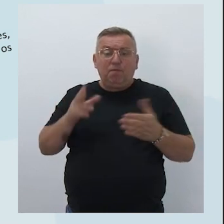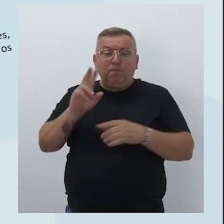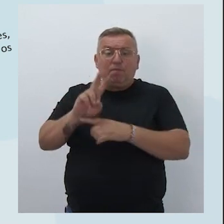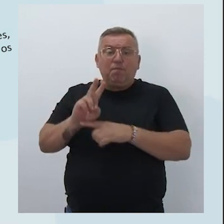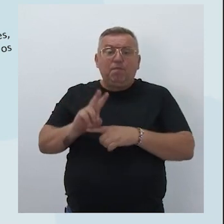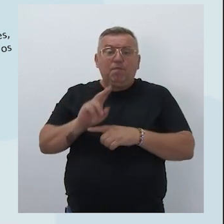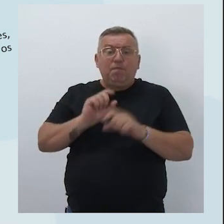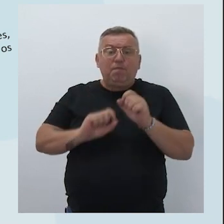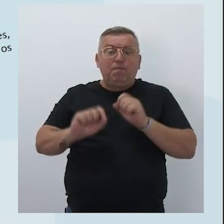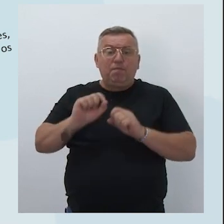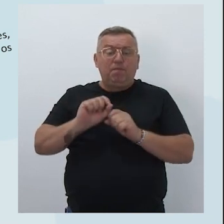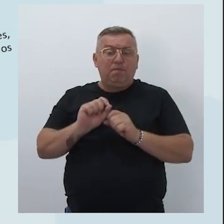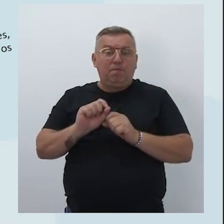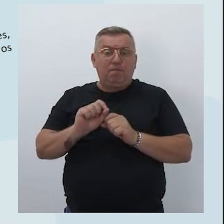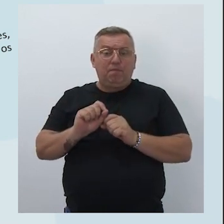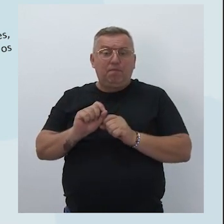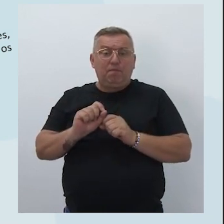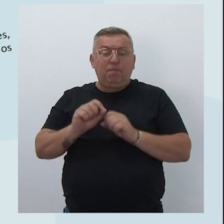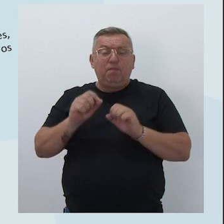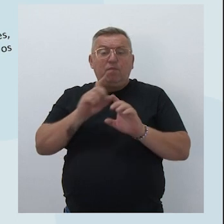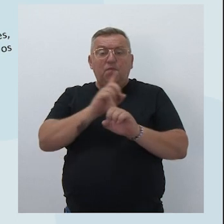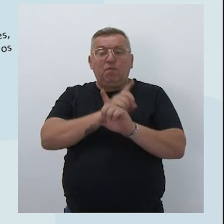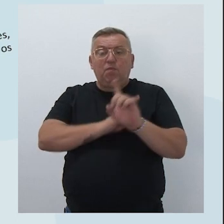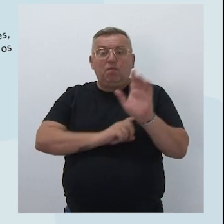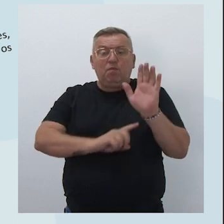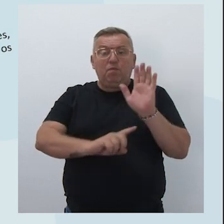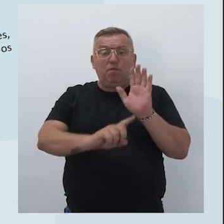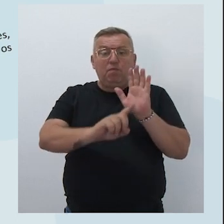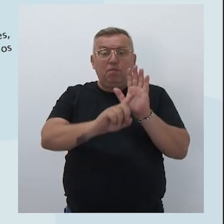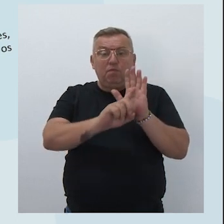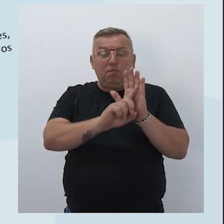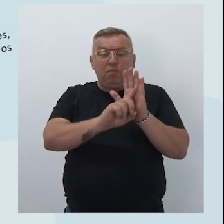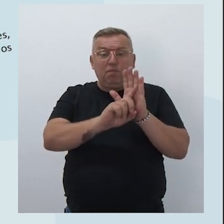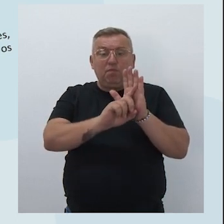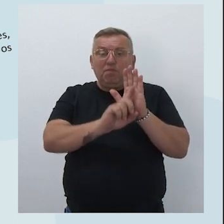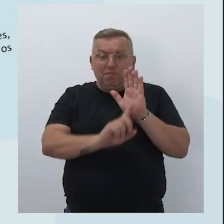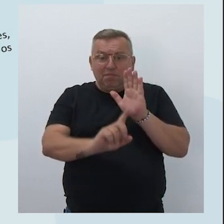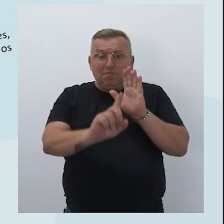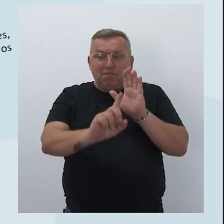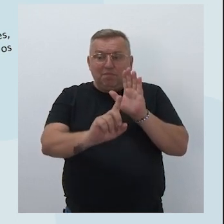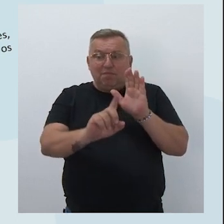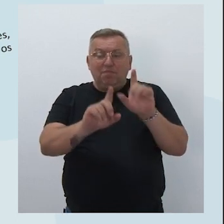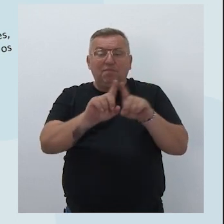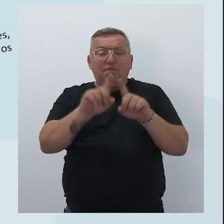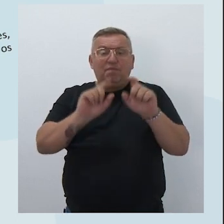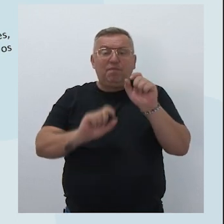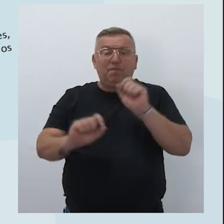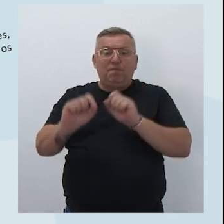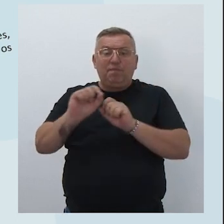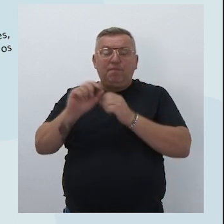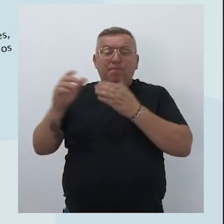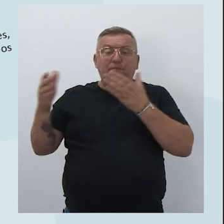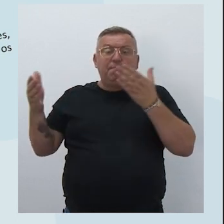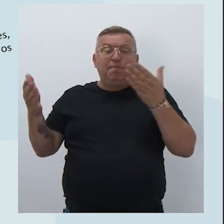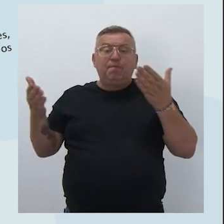a questão do protagonismo juvenil, né? E também